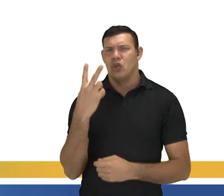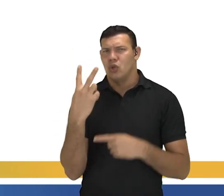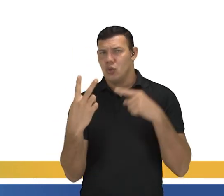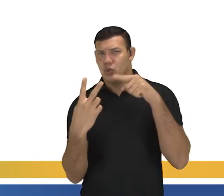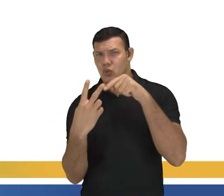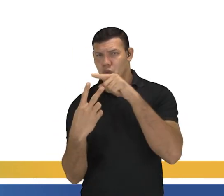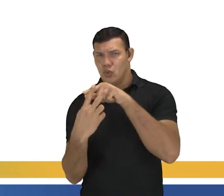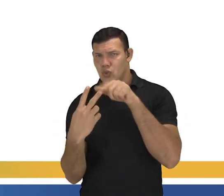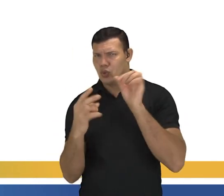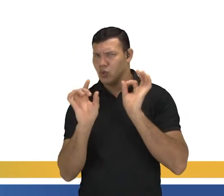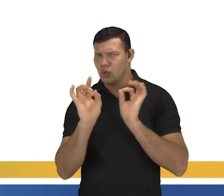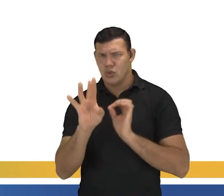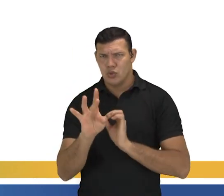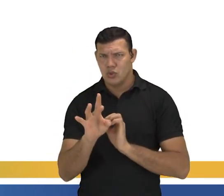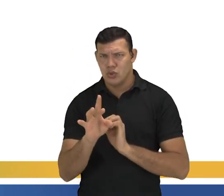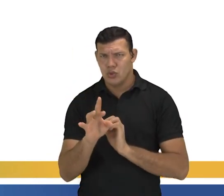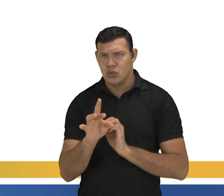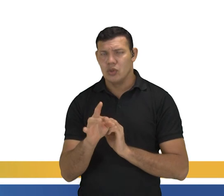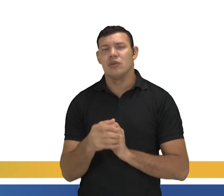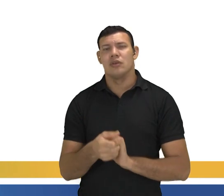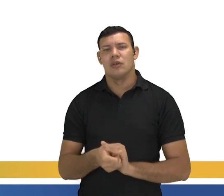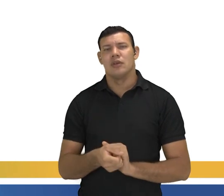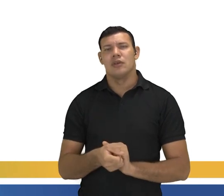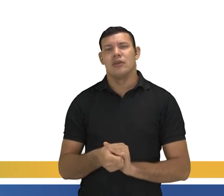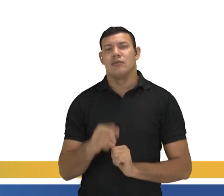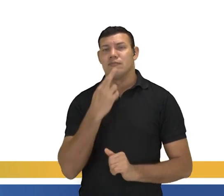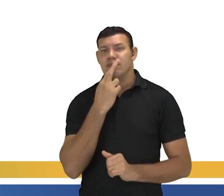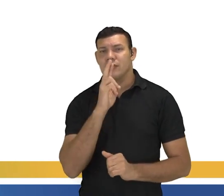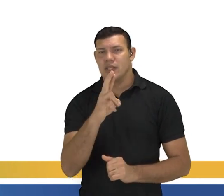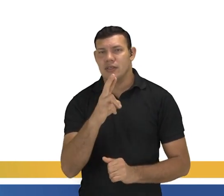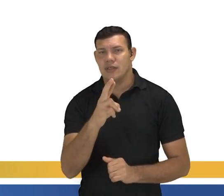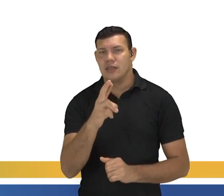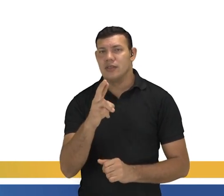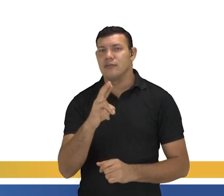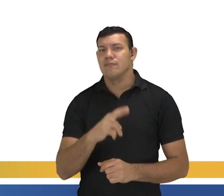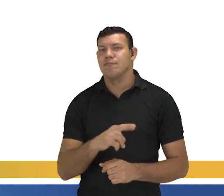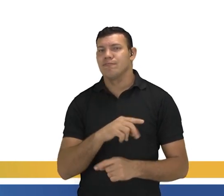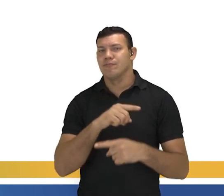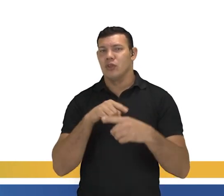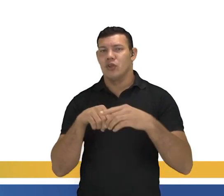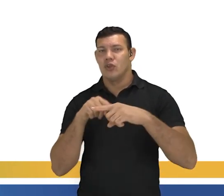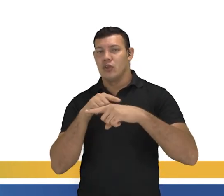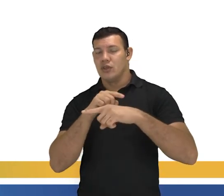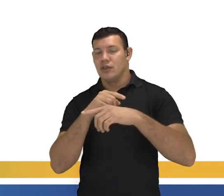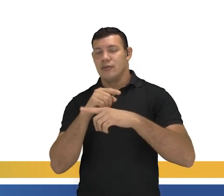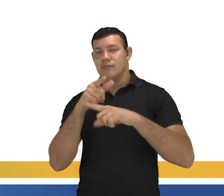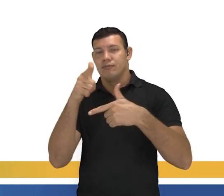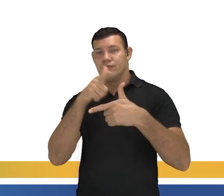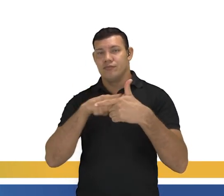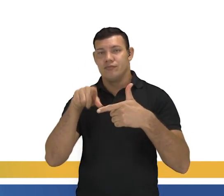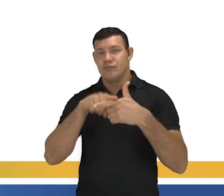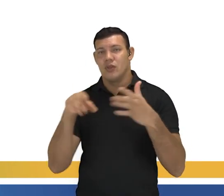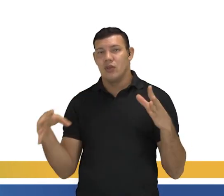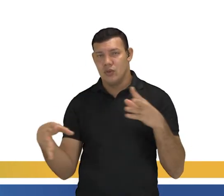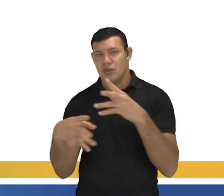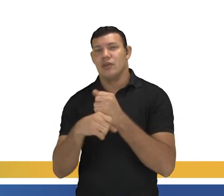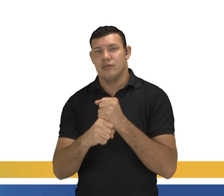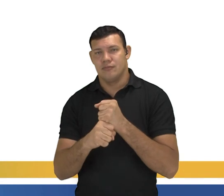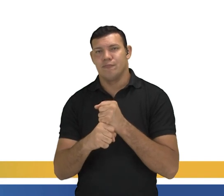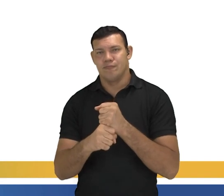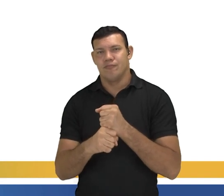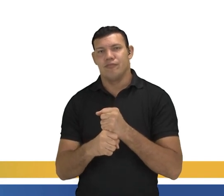dois resistores, que vocês vão fazer o produto e dividir pela soma? Ele está dizendo aqui na letra D que a resistência equivalente